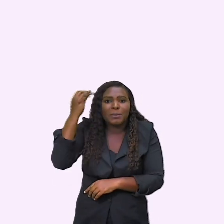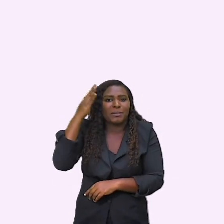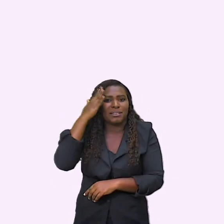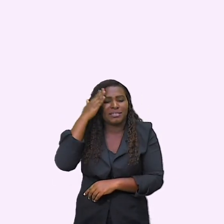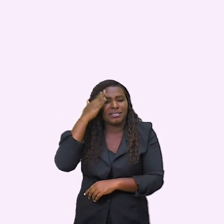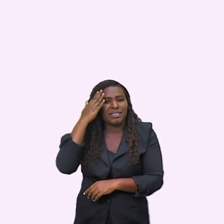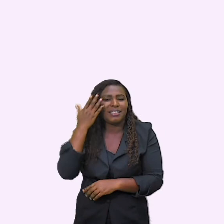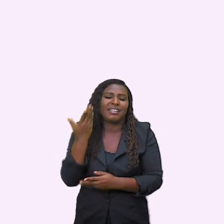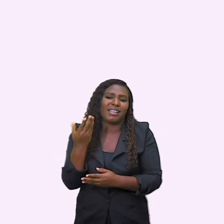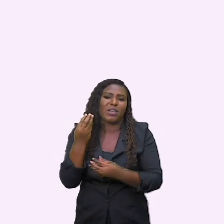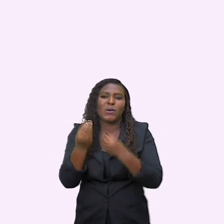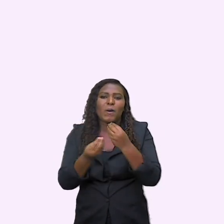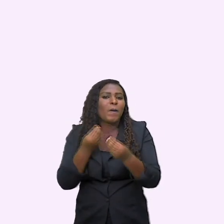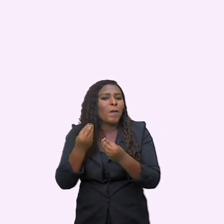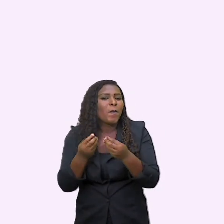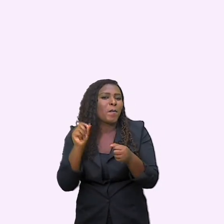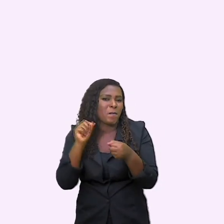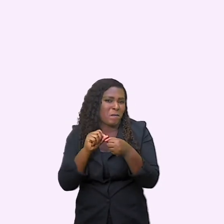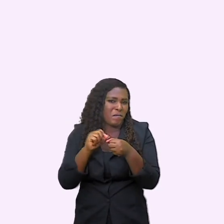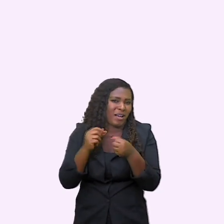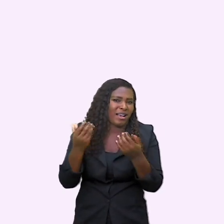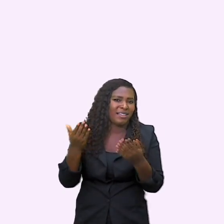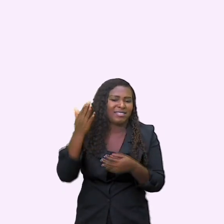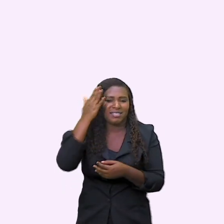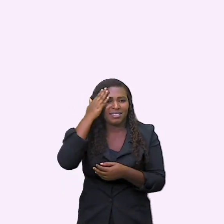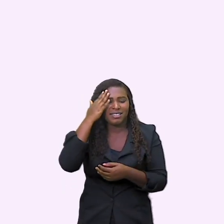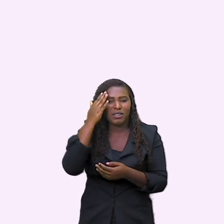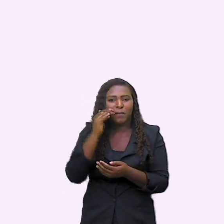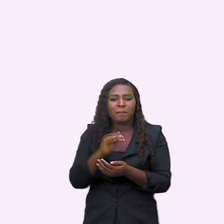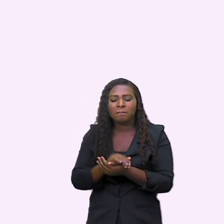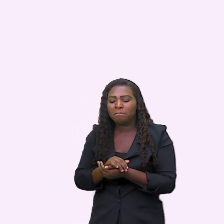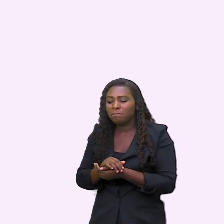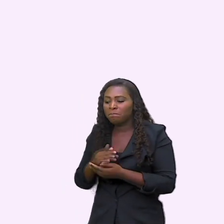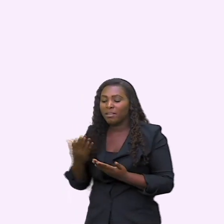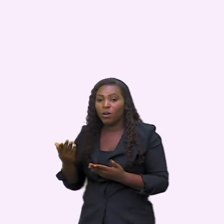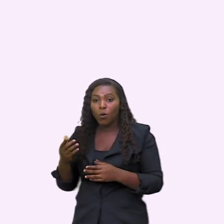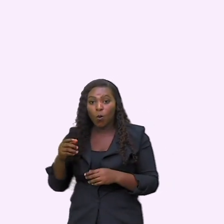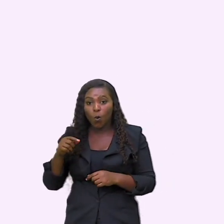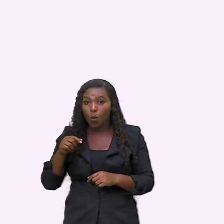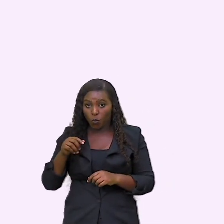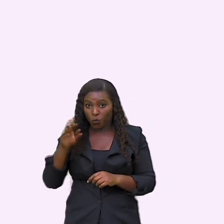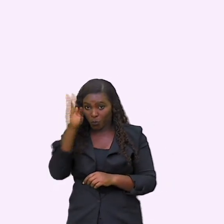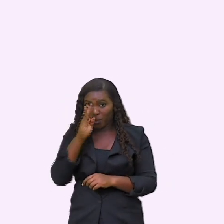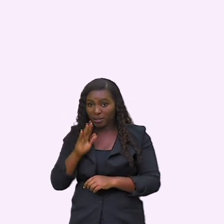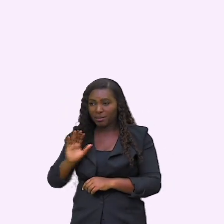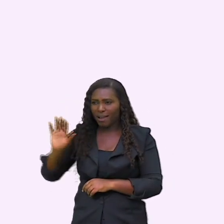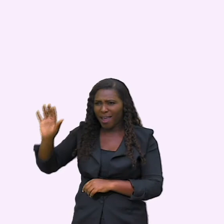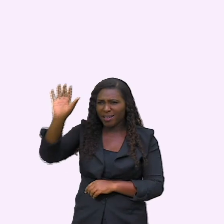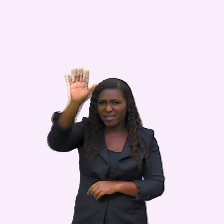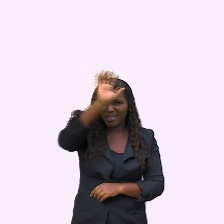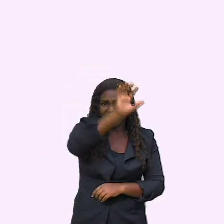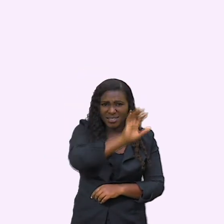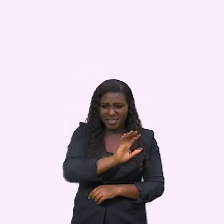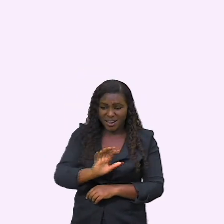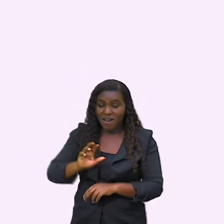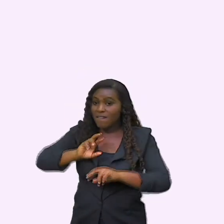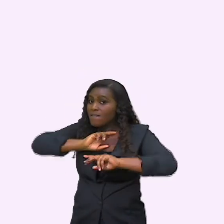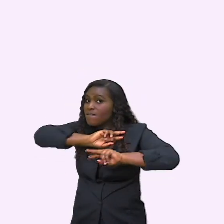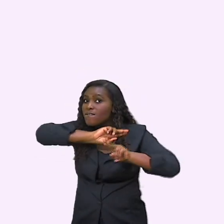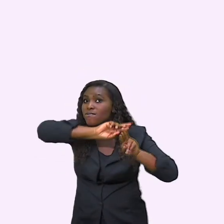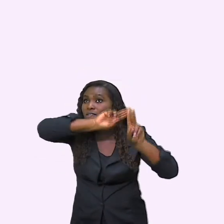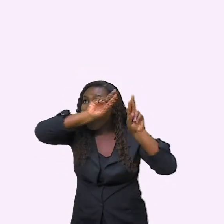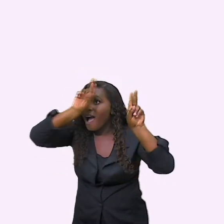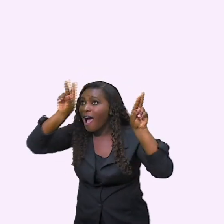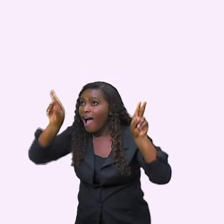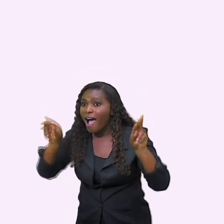isso funciona? As regiões de todo o nosso Brasil já tem bastante produção